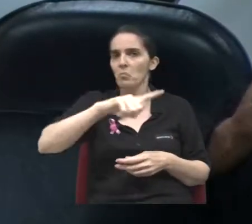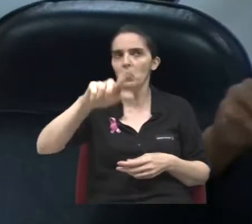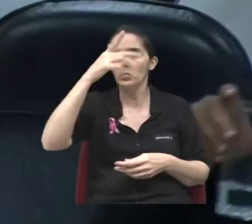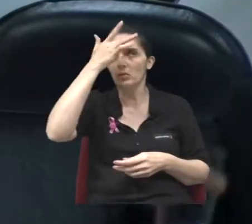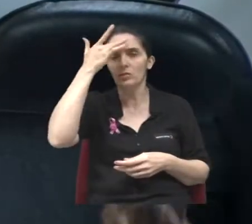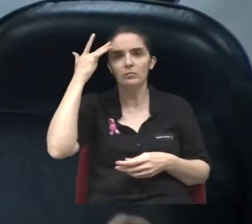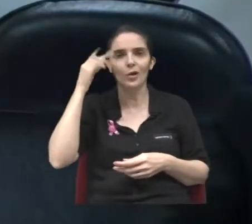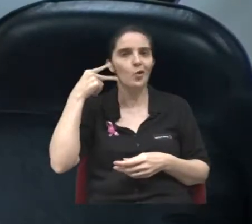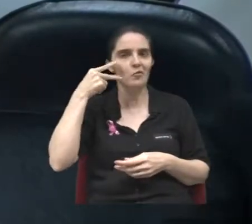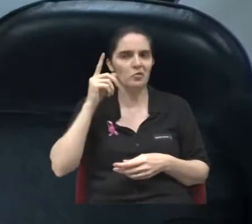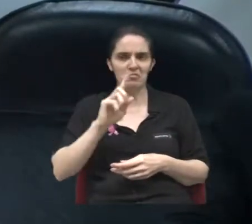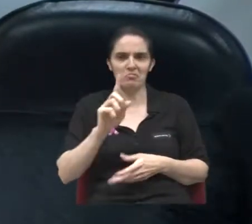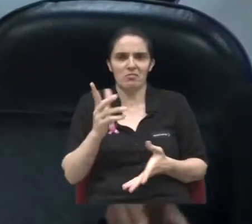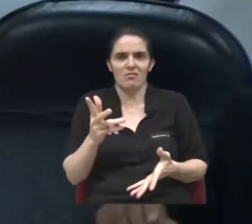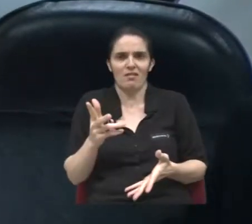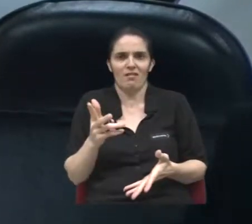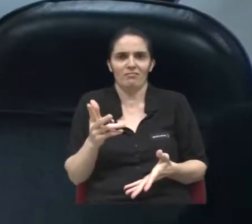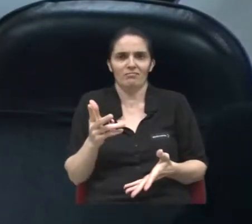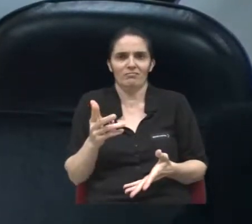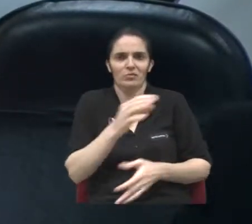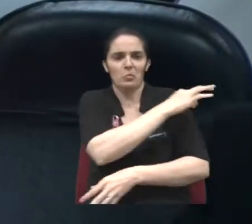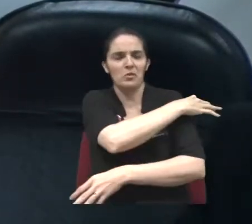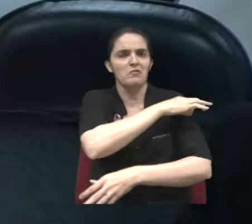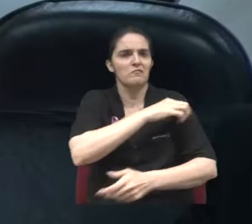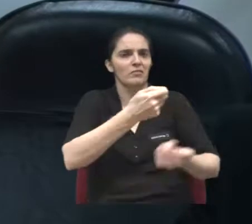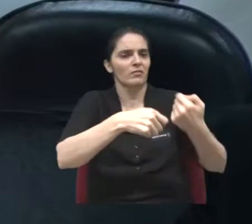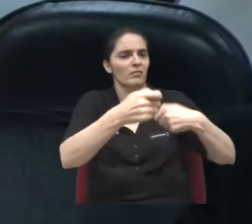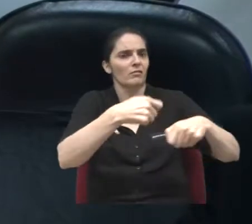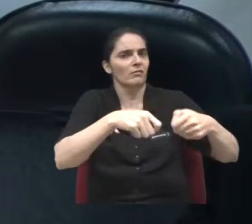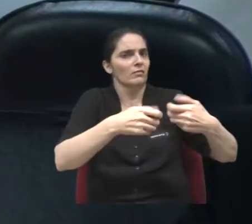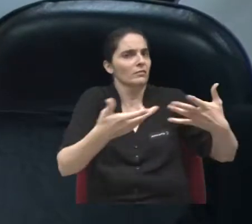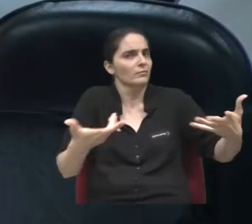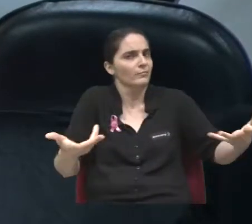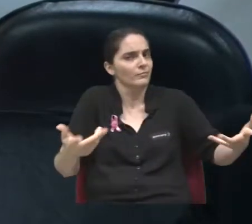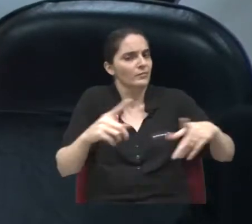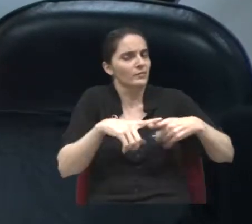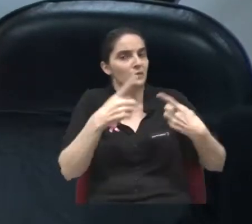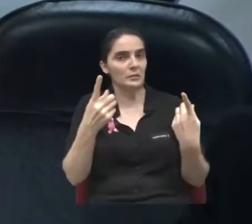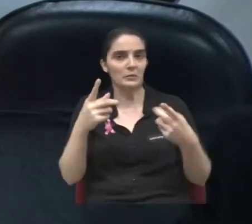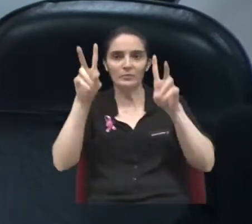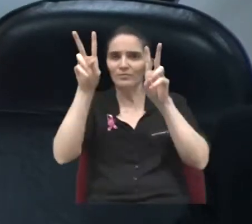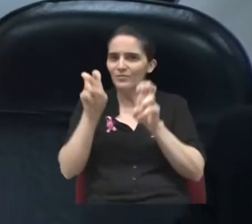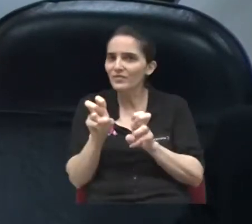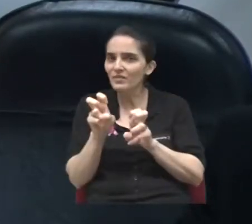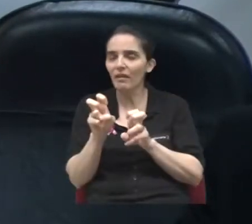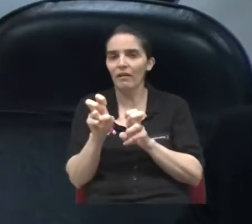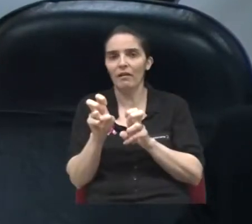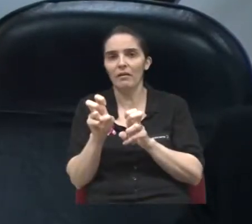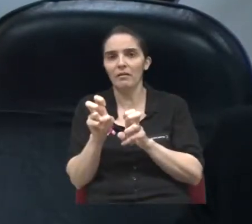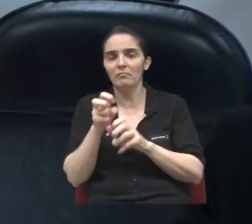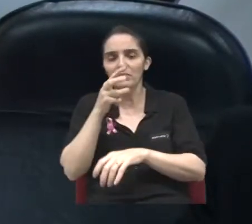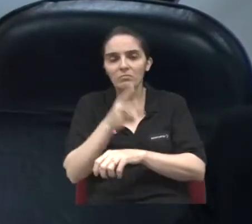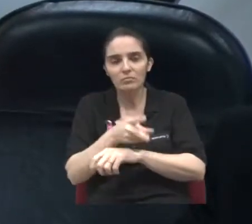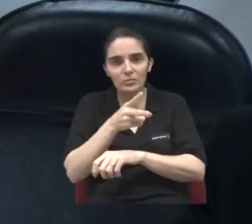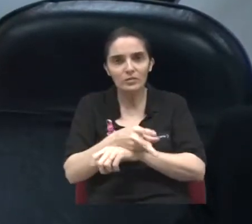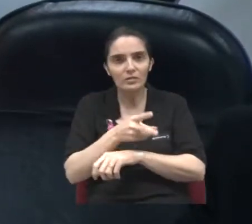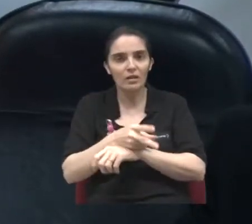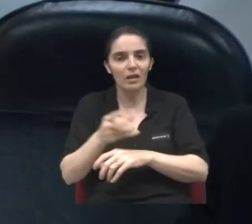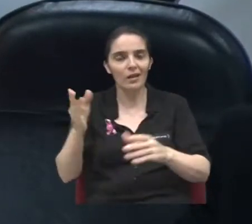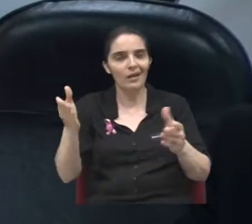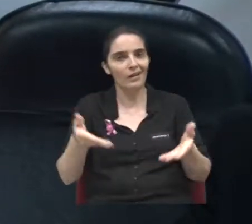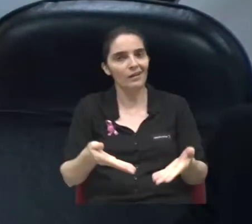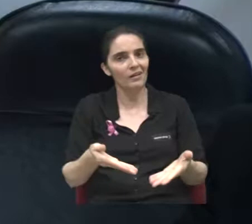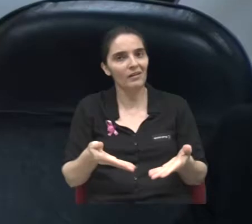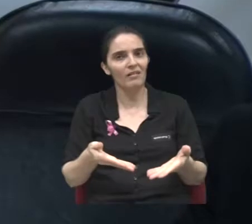o gestor é o prefeito. Alguma coisa tem que ser feita. Só que esse assunto, ele aparece com mais frequência agora. Ele está aparecendo bastante